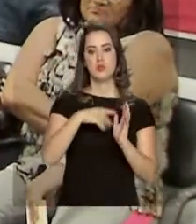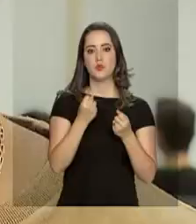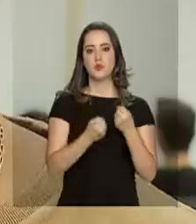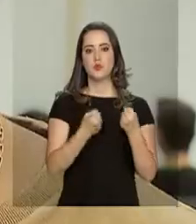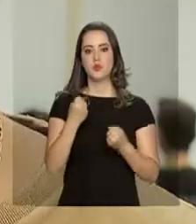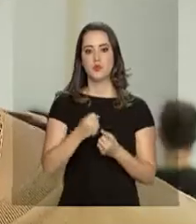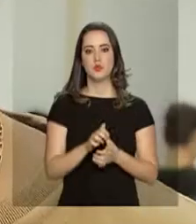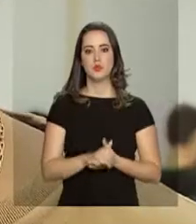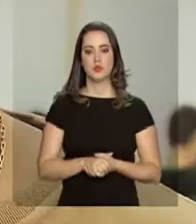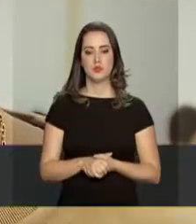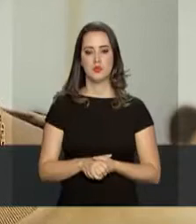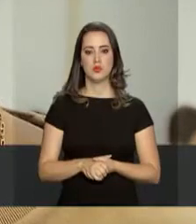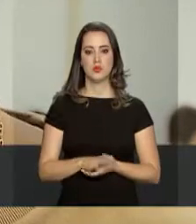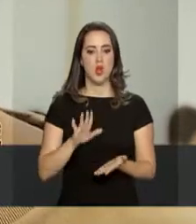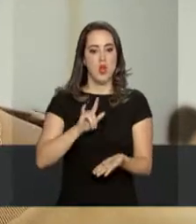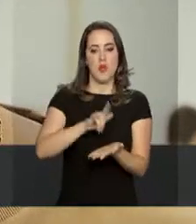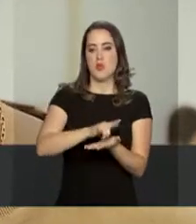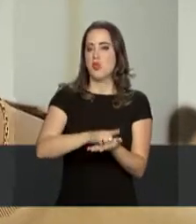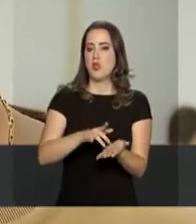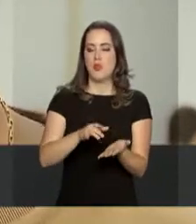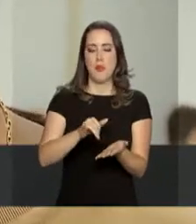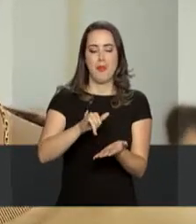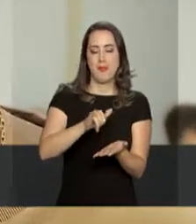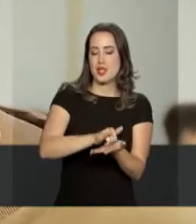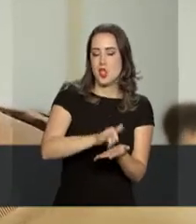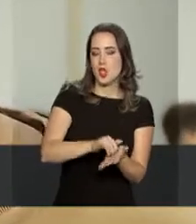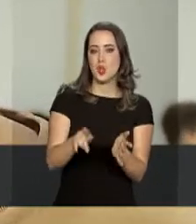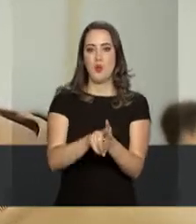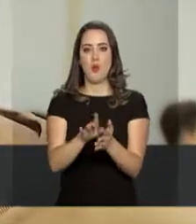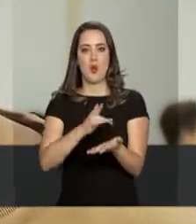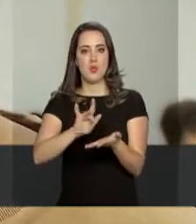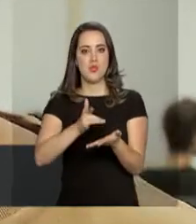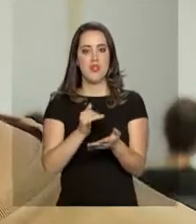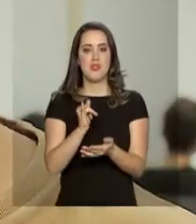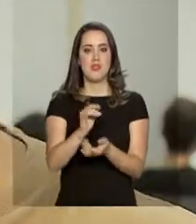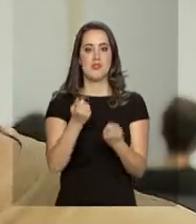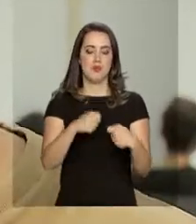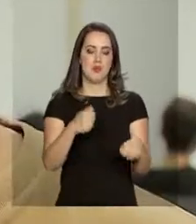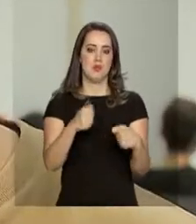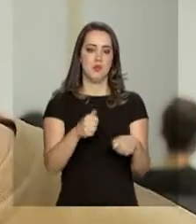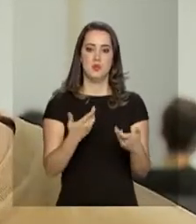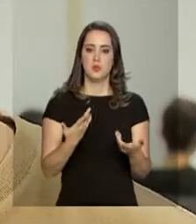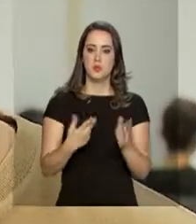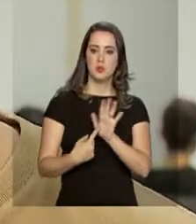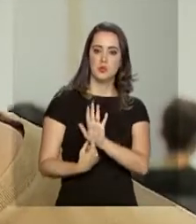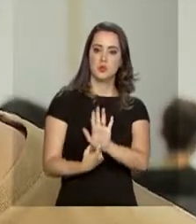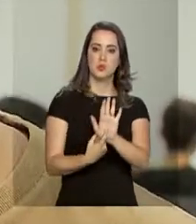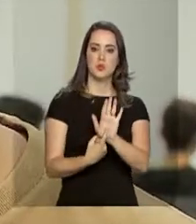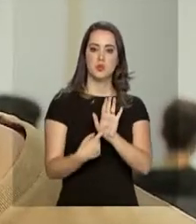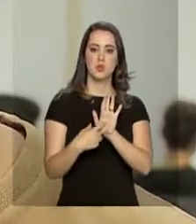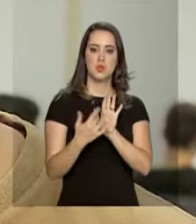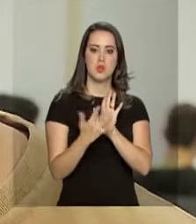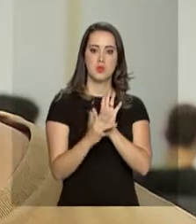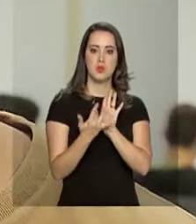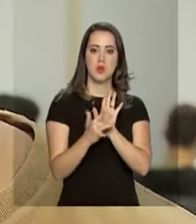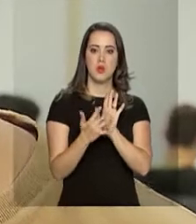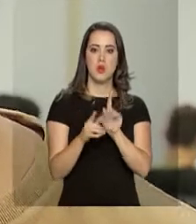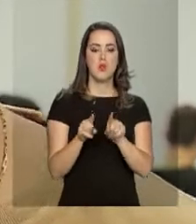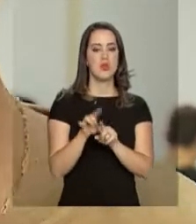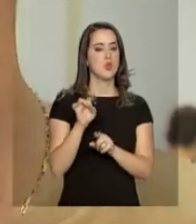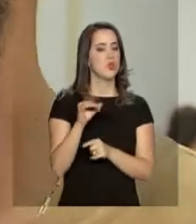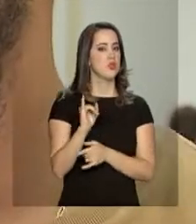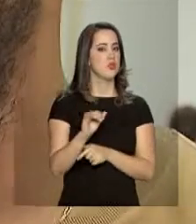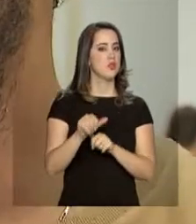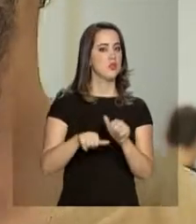veículo eu baixar e no celular nesse caso precisará se mostraria esse documento só quando fosse transferir que